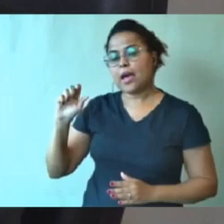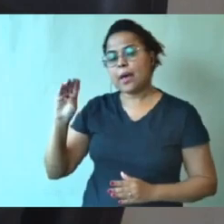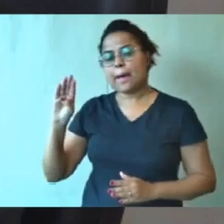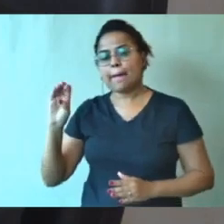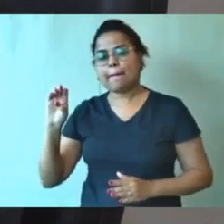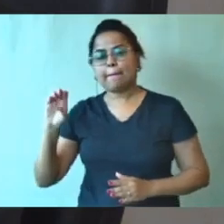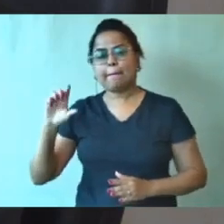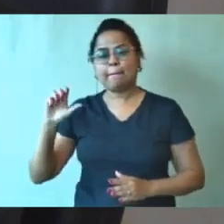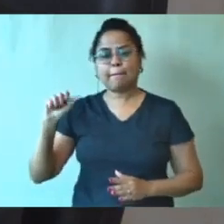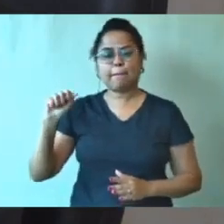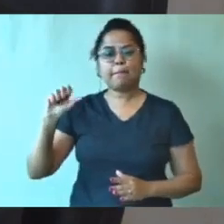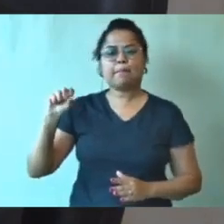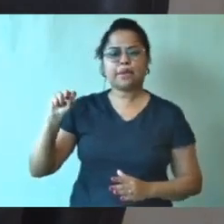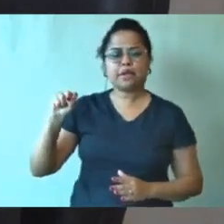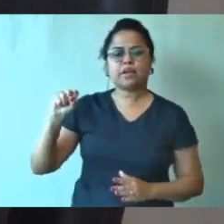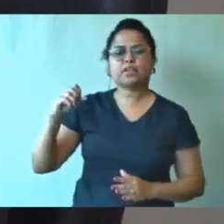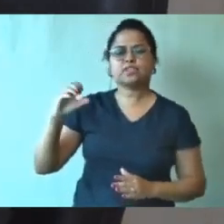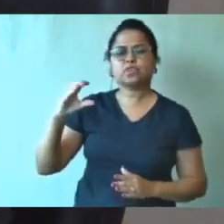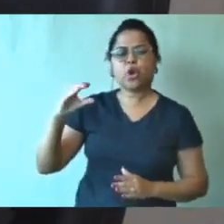5303-100-84 de